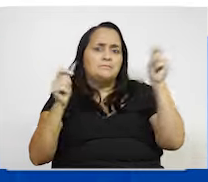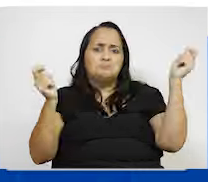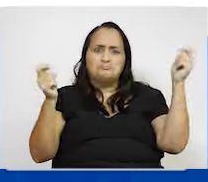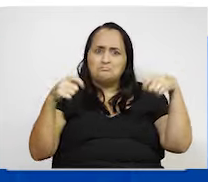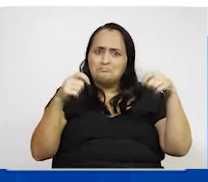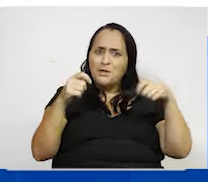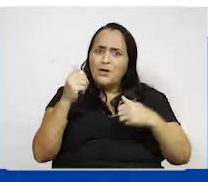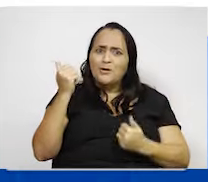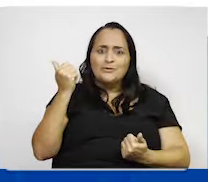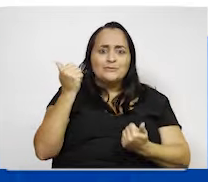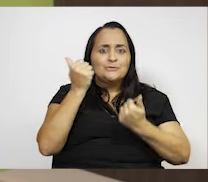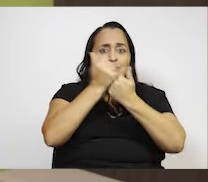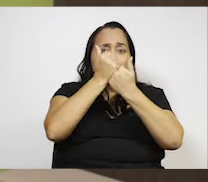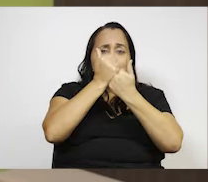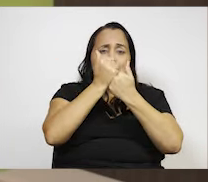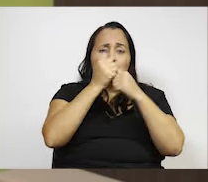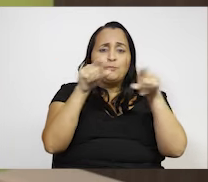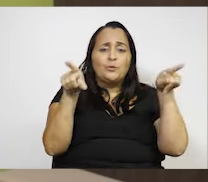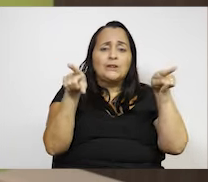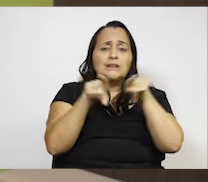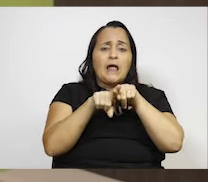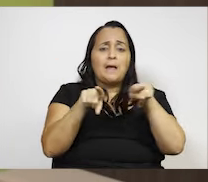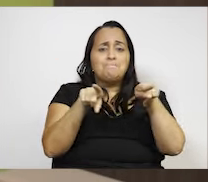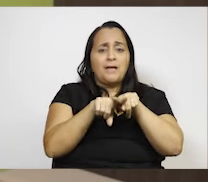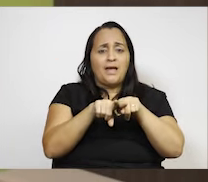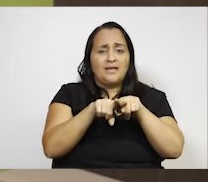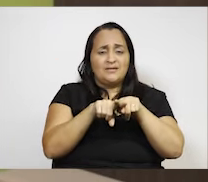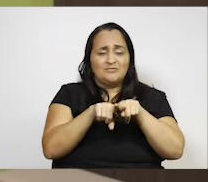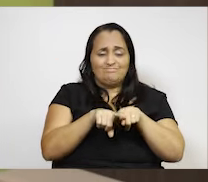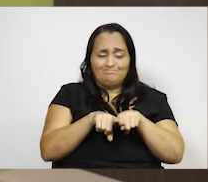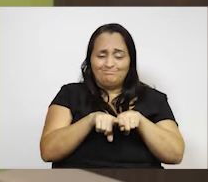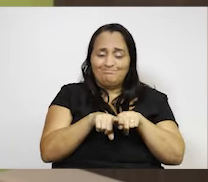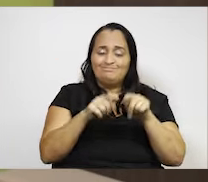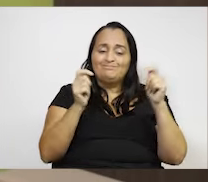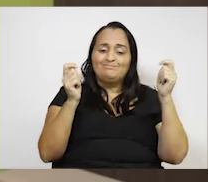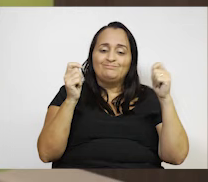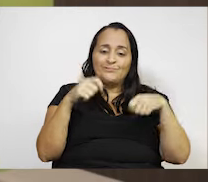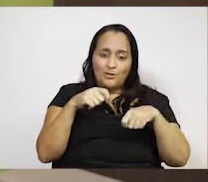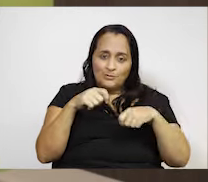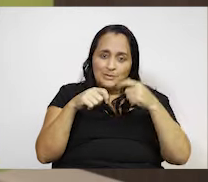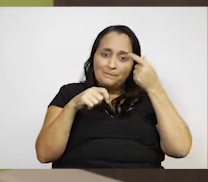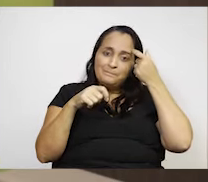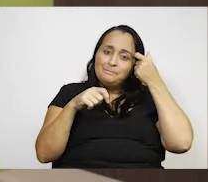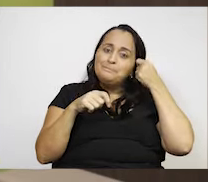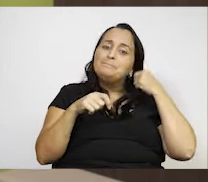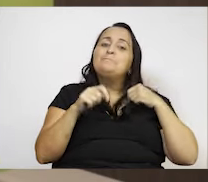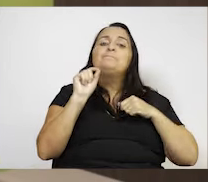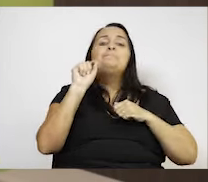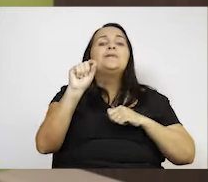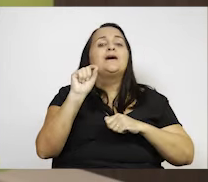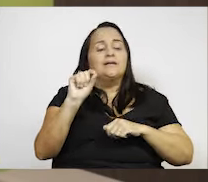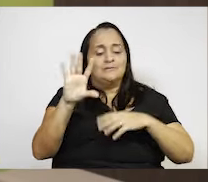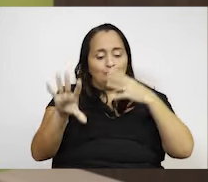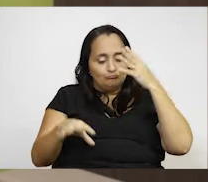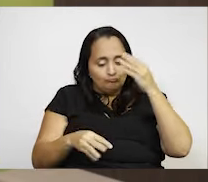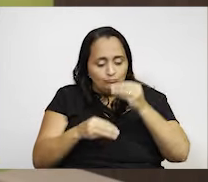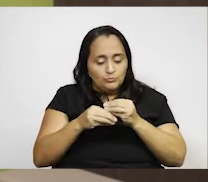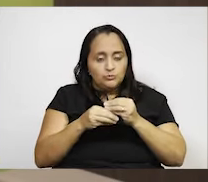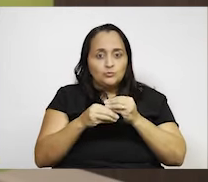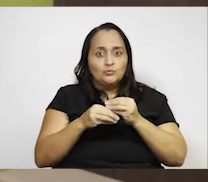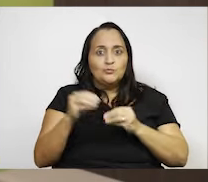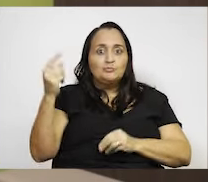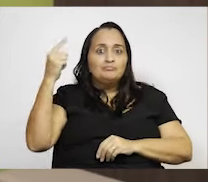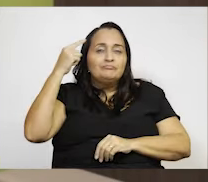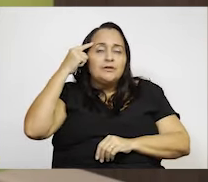Tá? Então, é uma forma de adicionar mais um pensamento para aquilo que está sendo